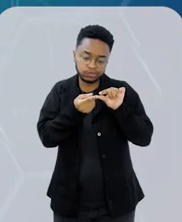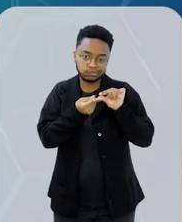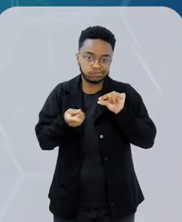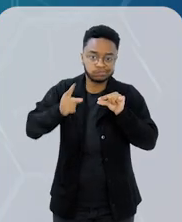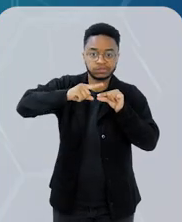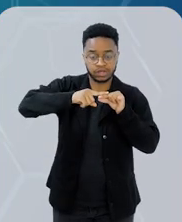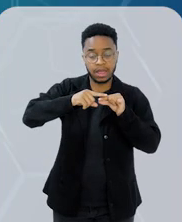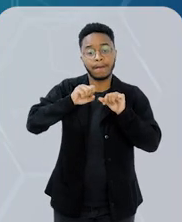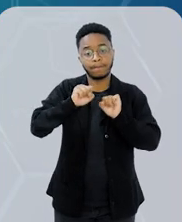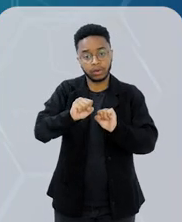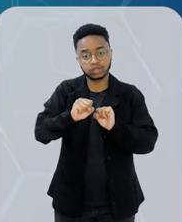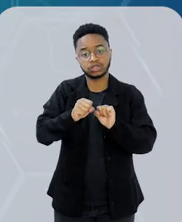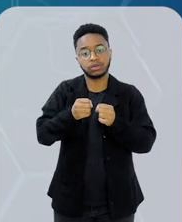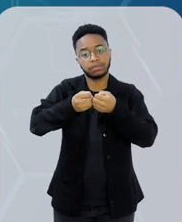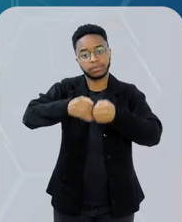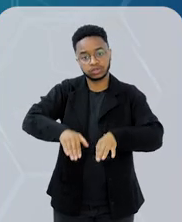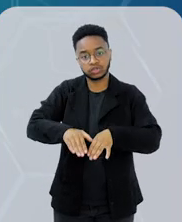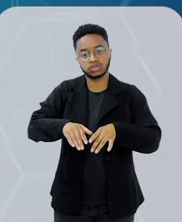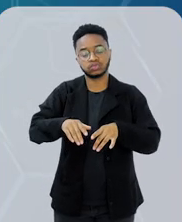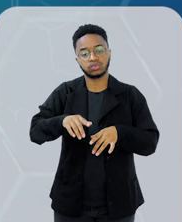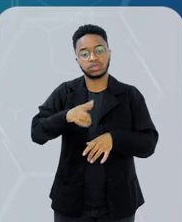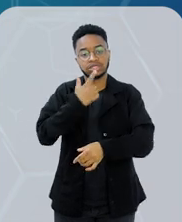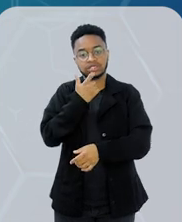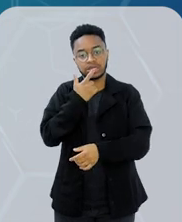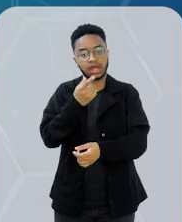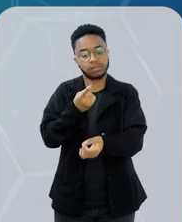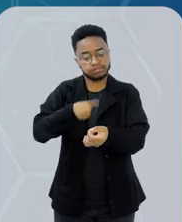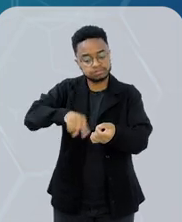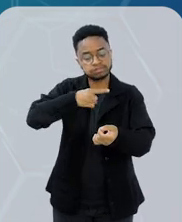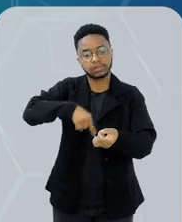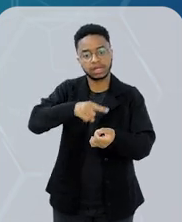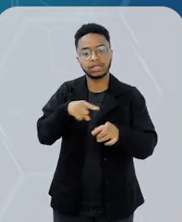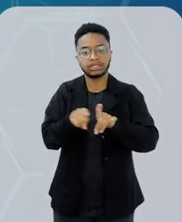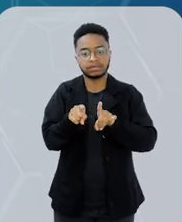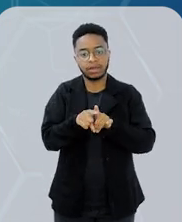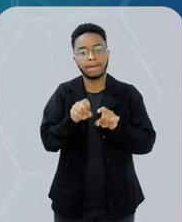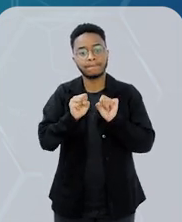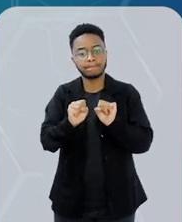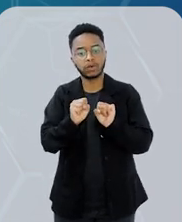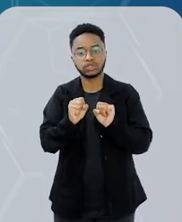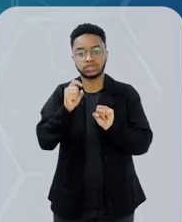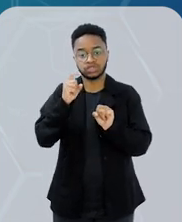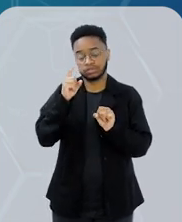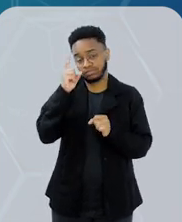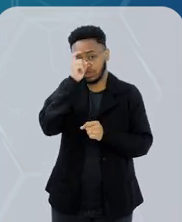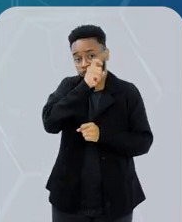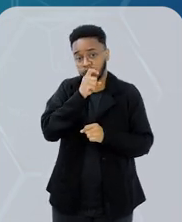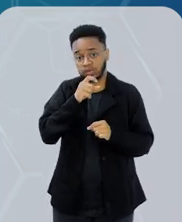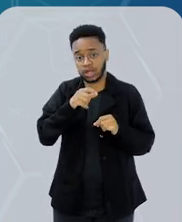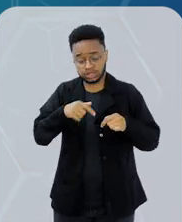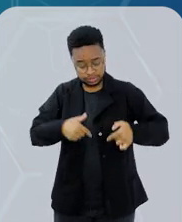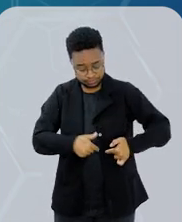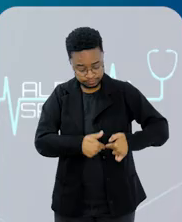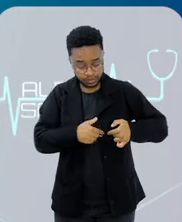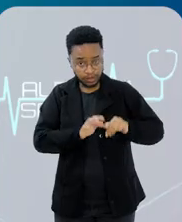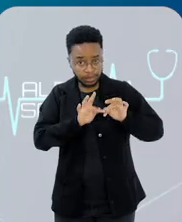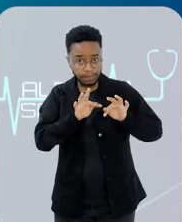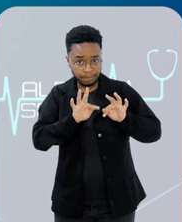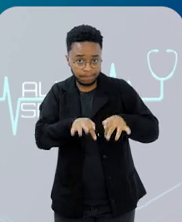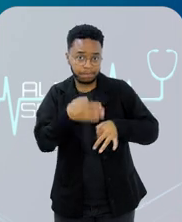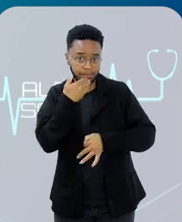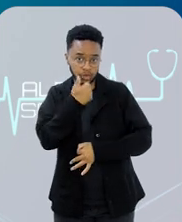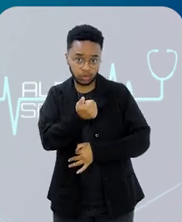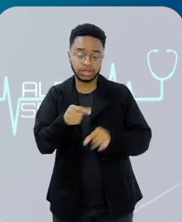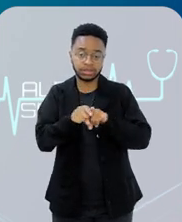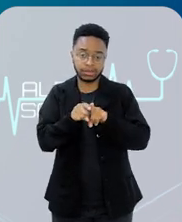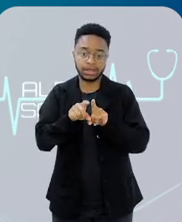de ter sofrimento vascular e aí ter algumas alterações, tanto de cicatriz ou às vezes até a necrose.